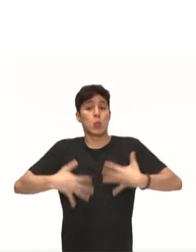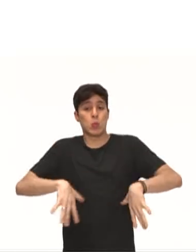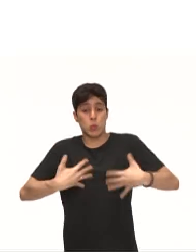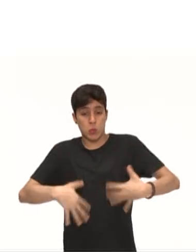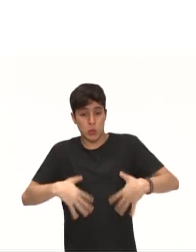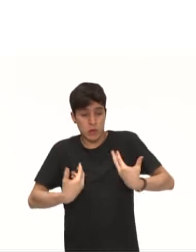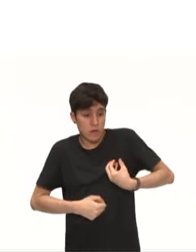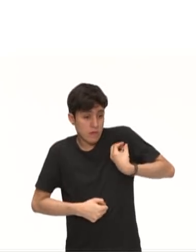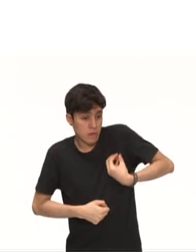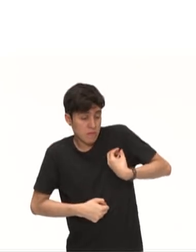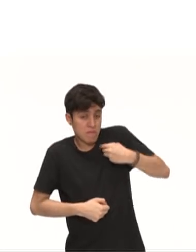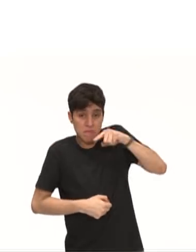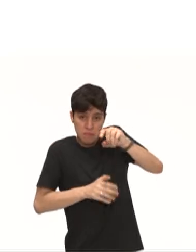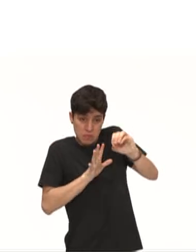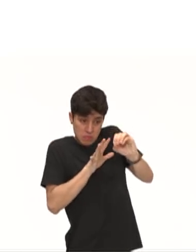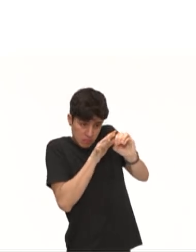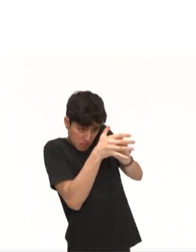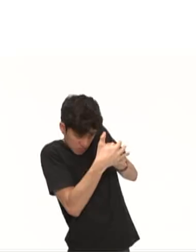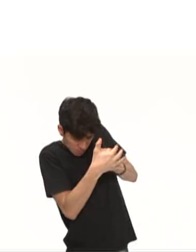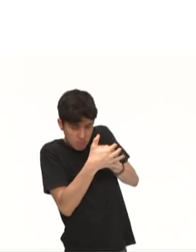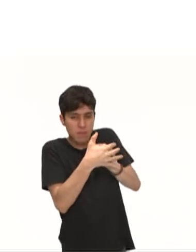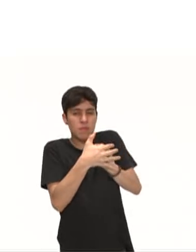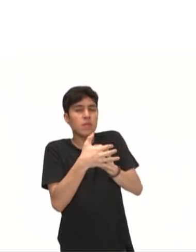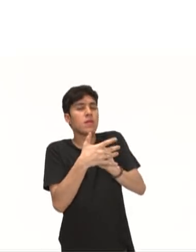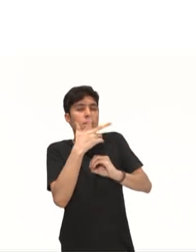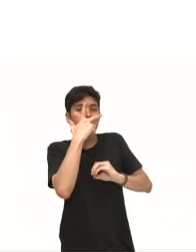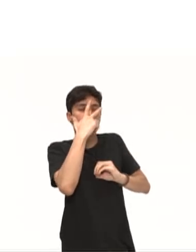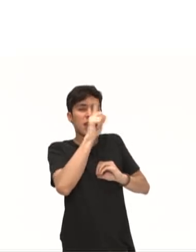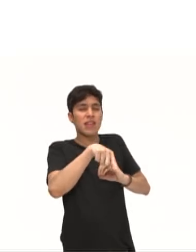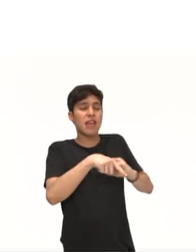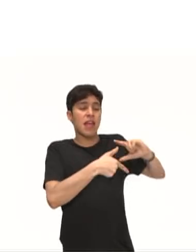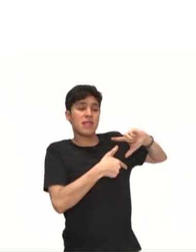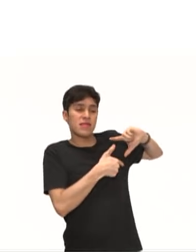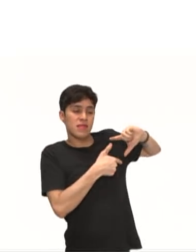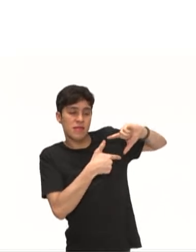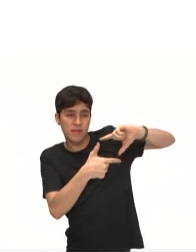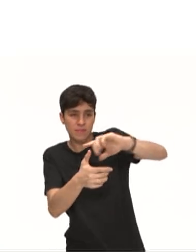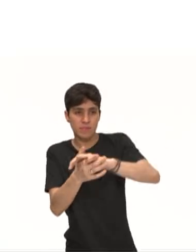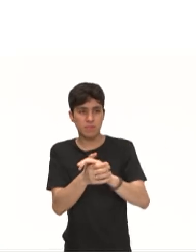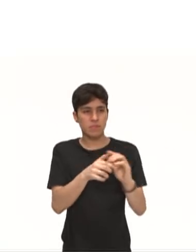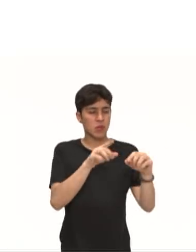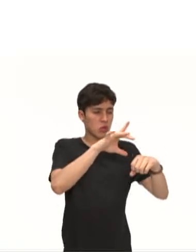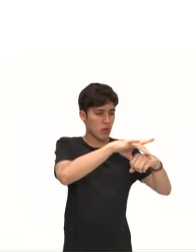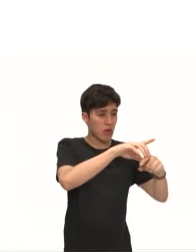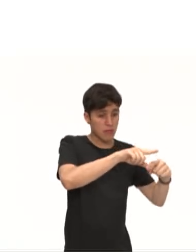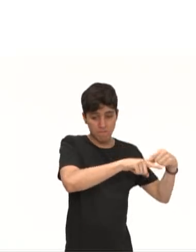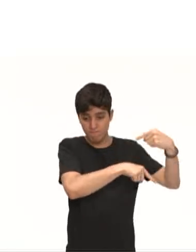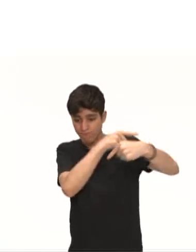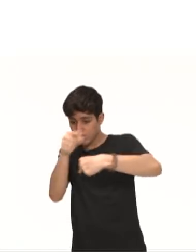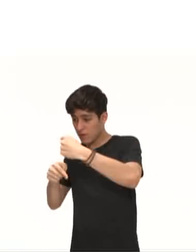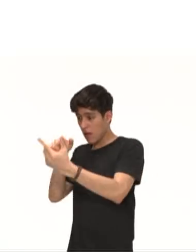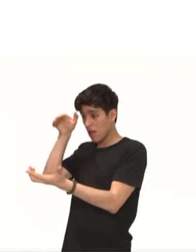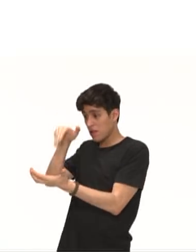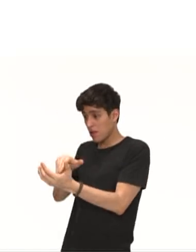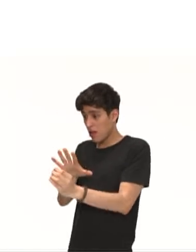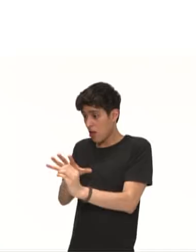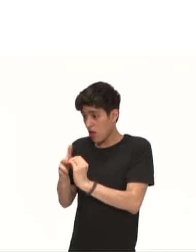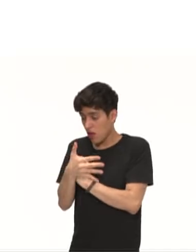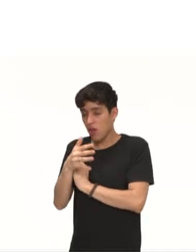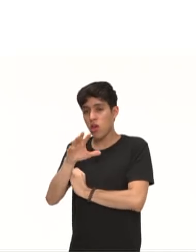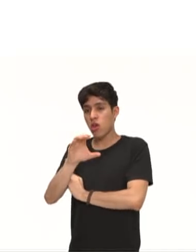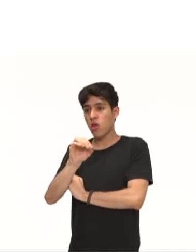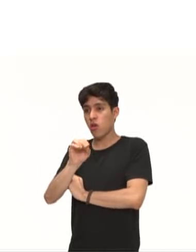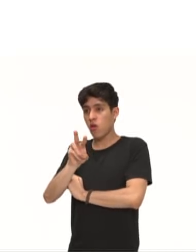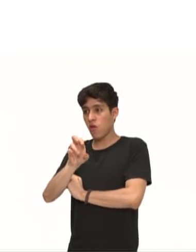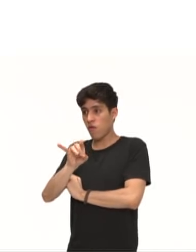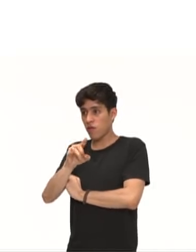seres. O coronavírus é apenas o herdeiro de uma tradição. Do herpes à Covid-19, entenda como os vírus moldaram a